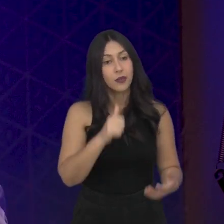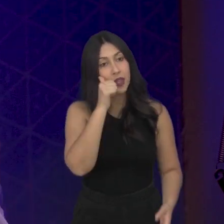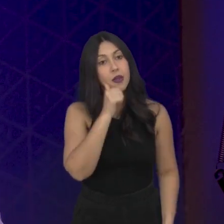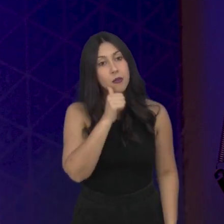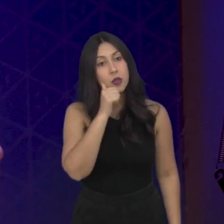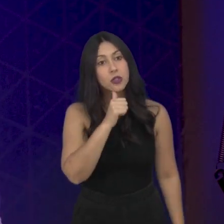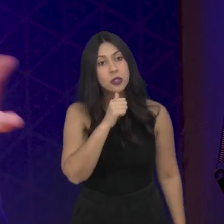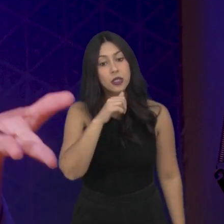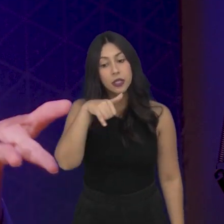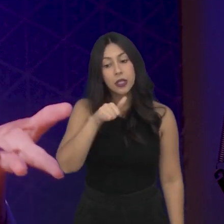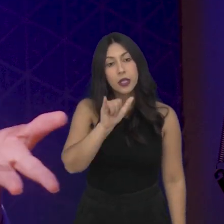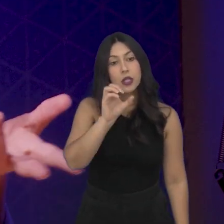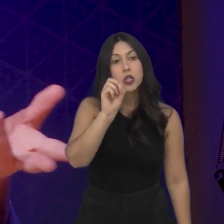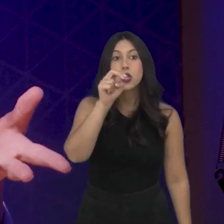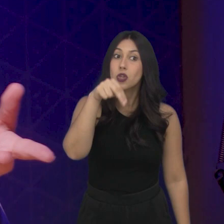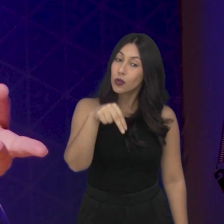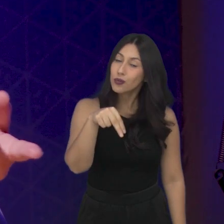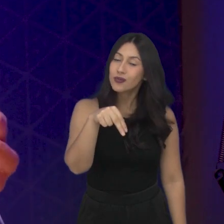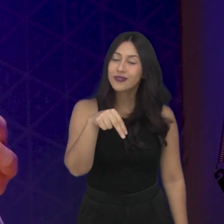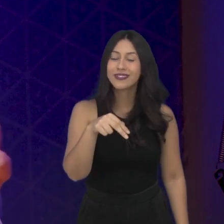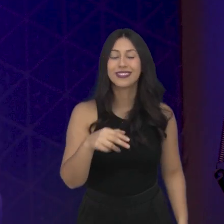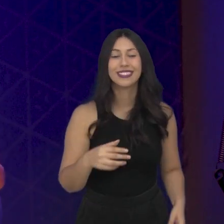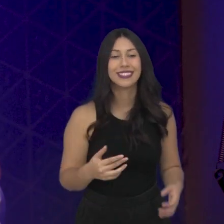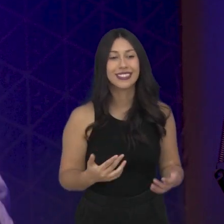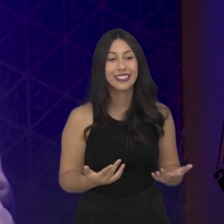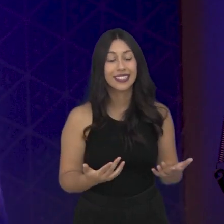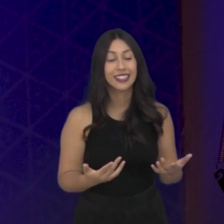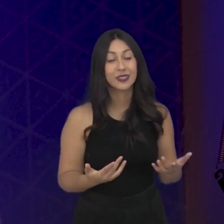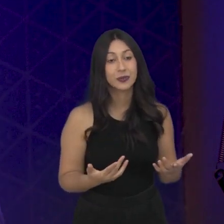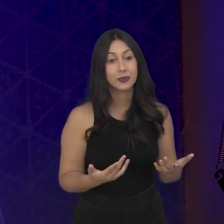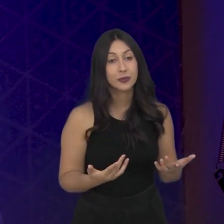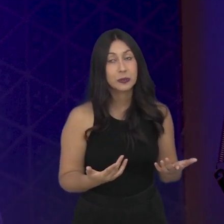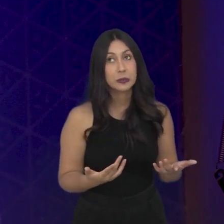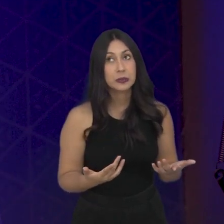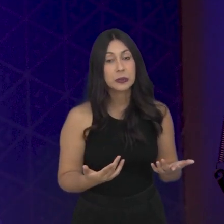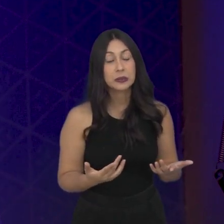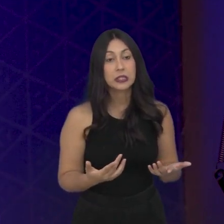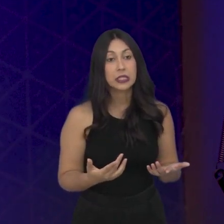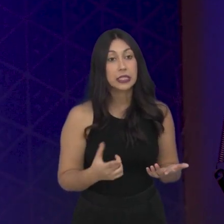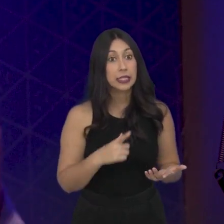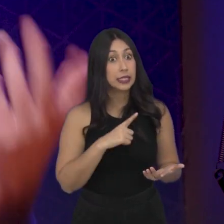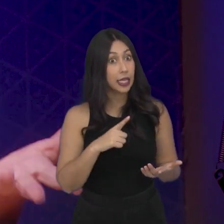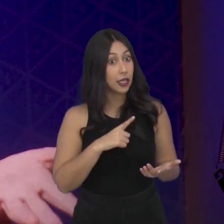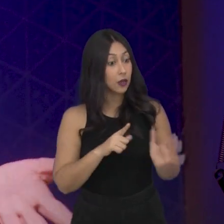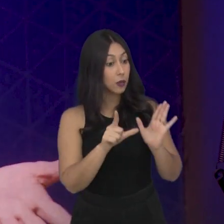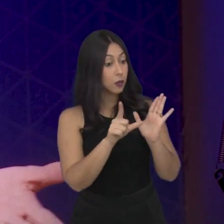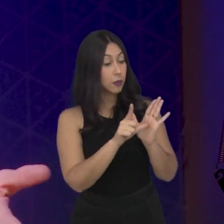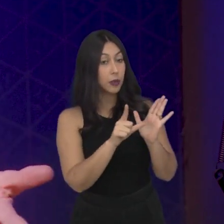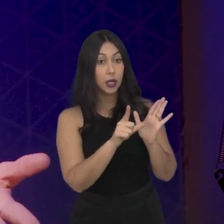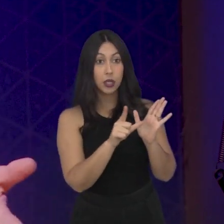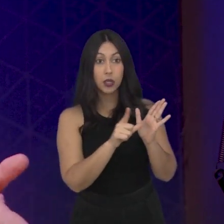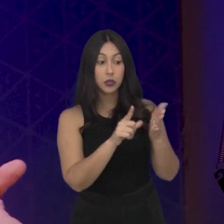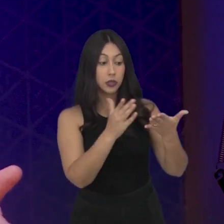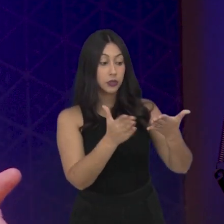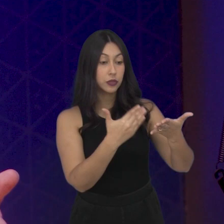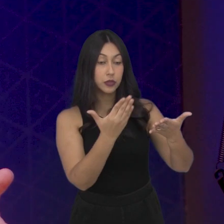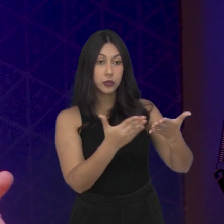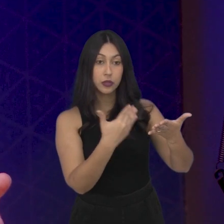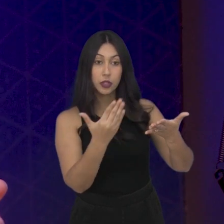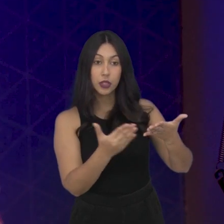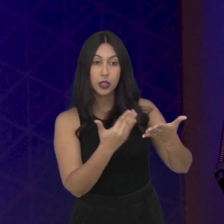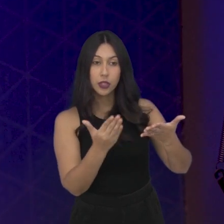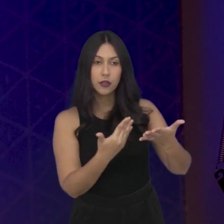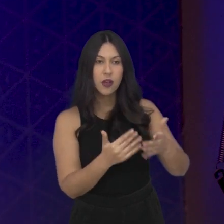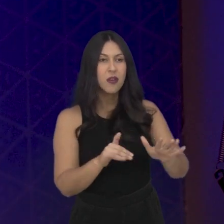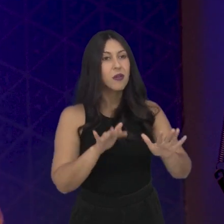Yeonjun, é isso mesmo. Eu falo assim, espero que seja assim. E ela tem uma livraria. E basicamente essa